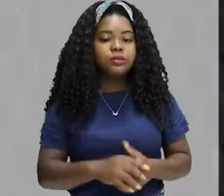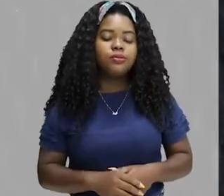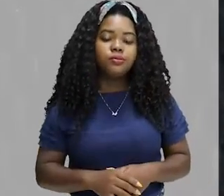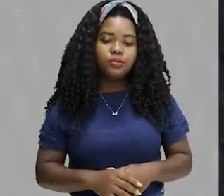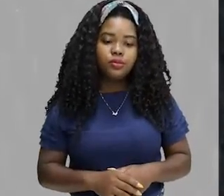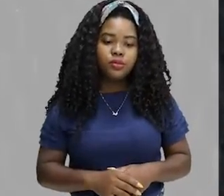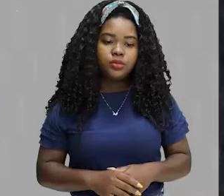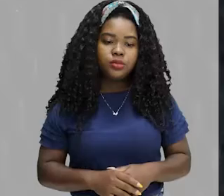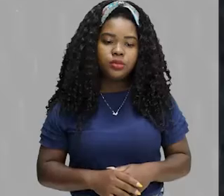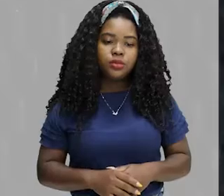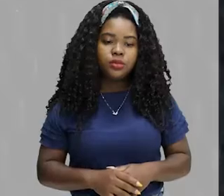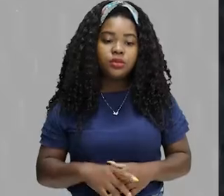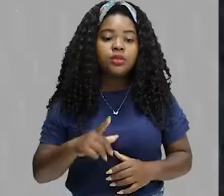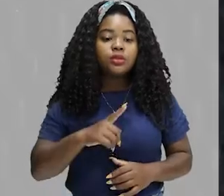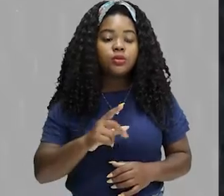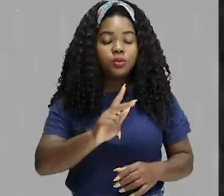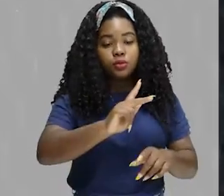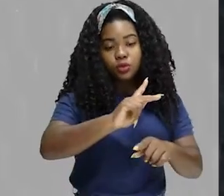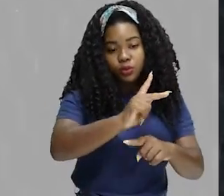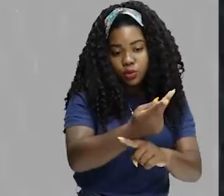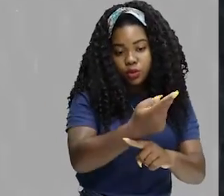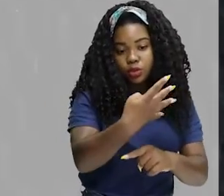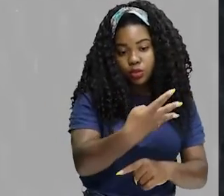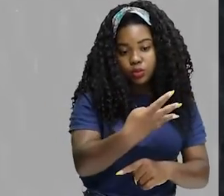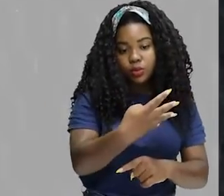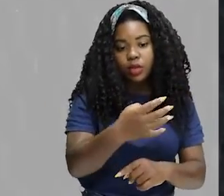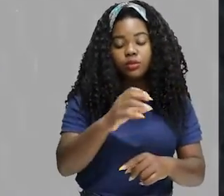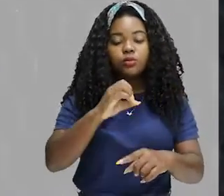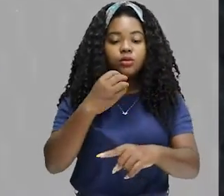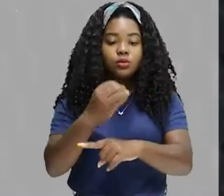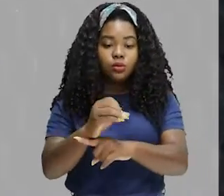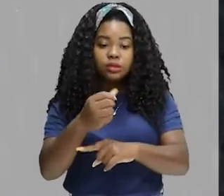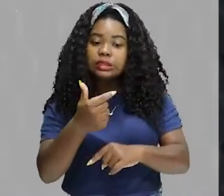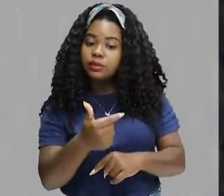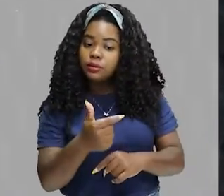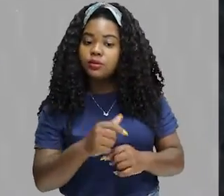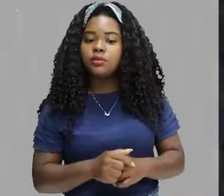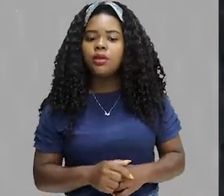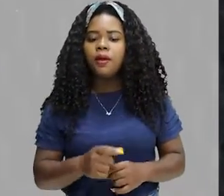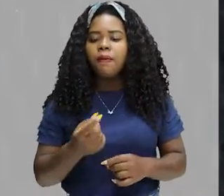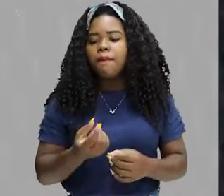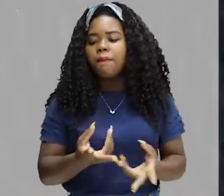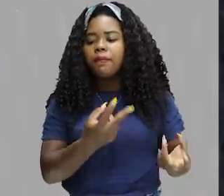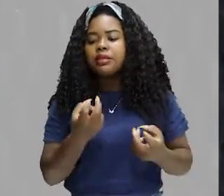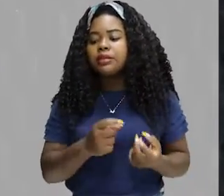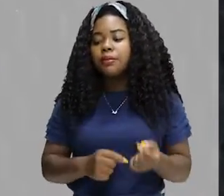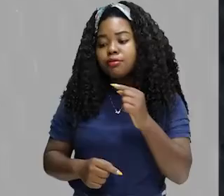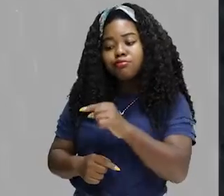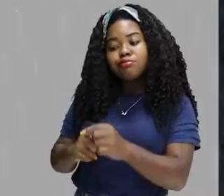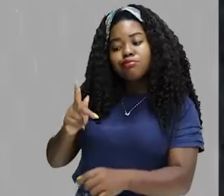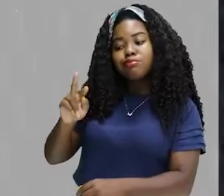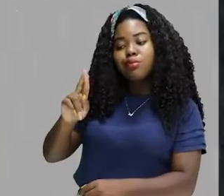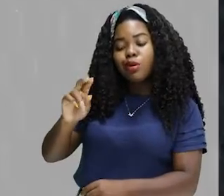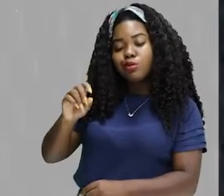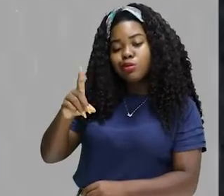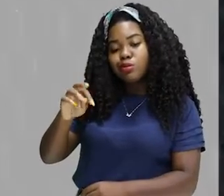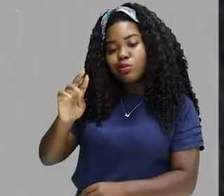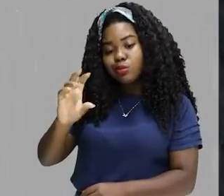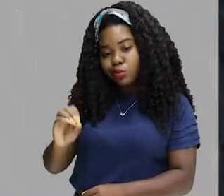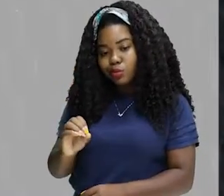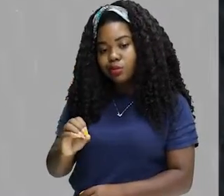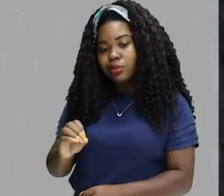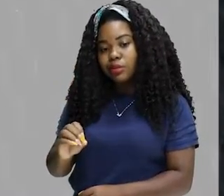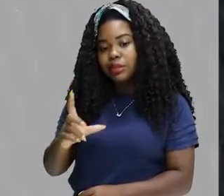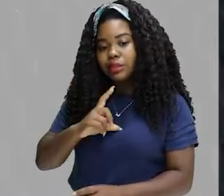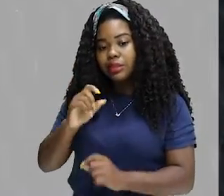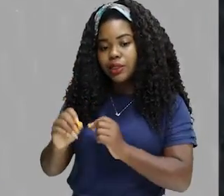átomos de hidrogênio. Agora, olhando para o lado dos produtos, um átomo de carbono, 3 átomos